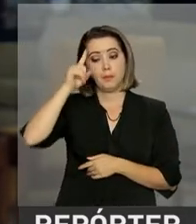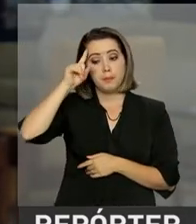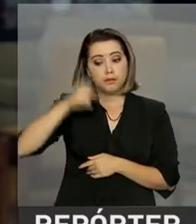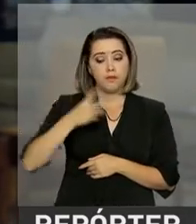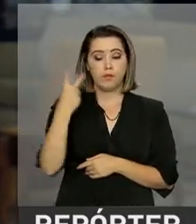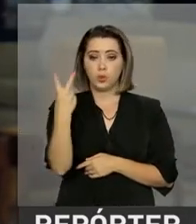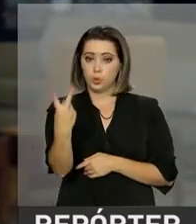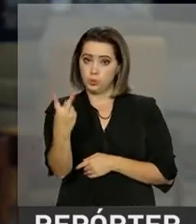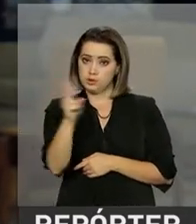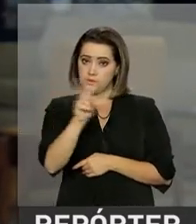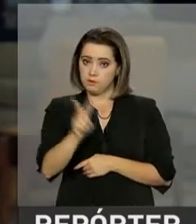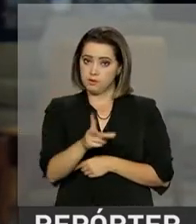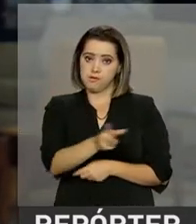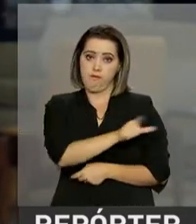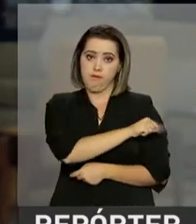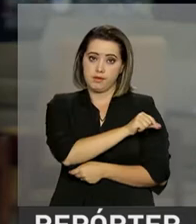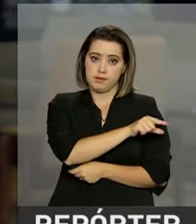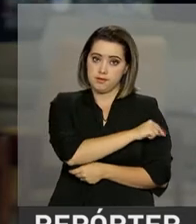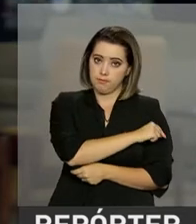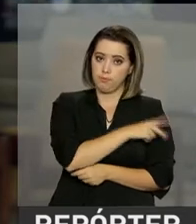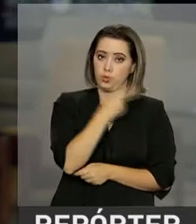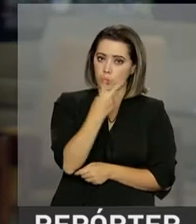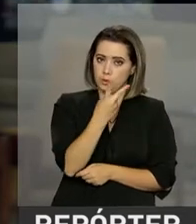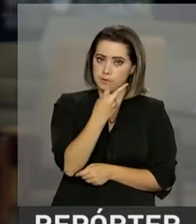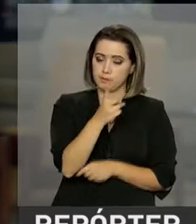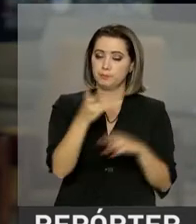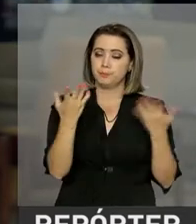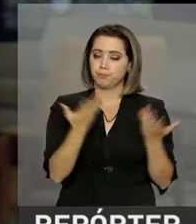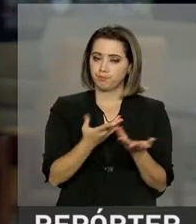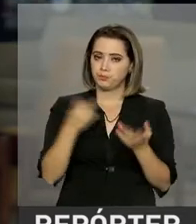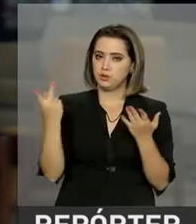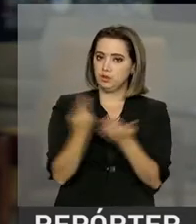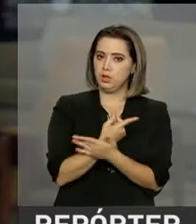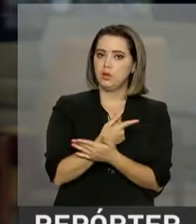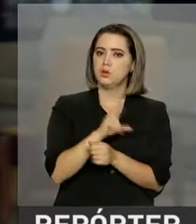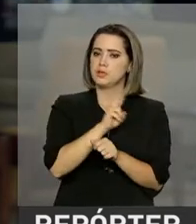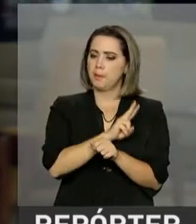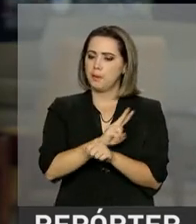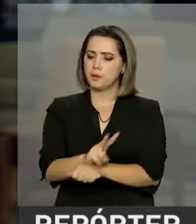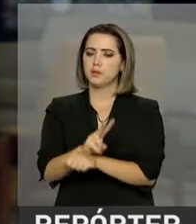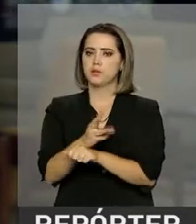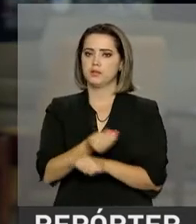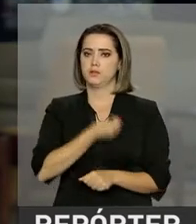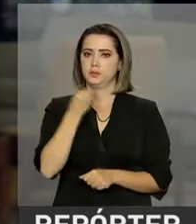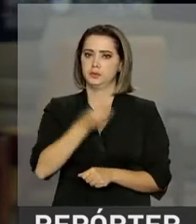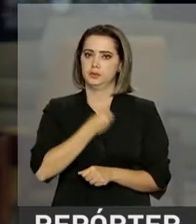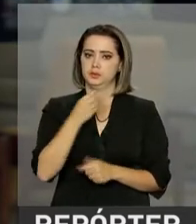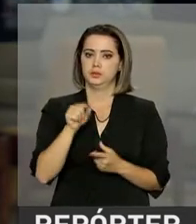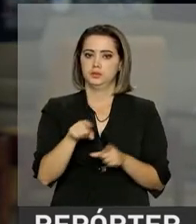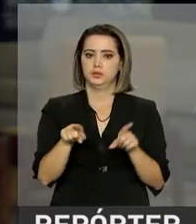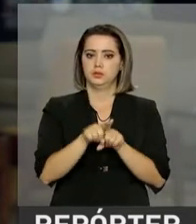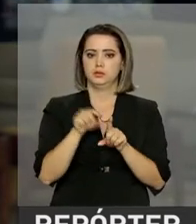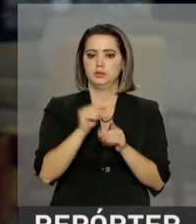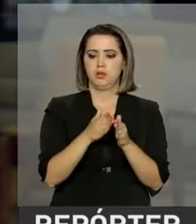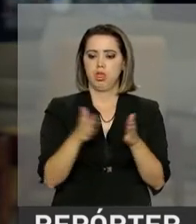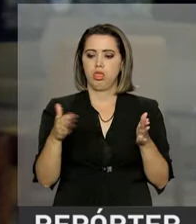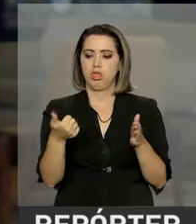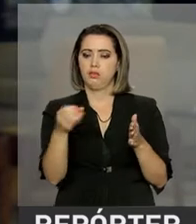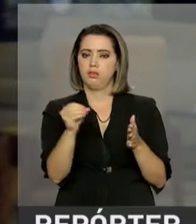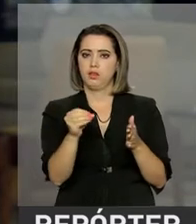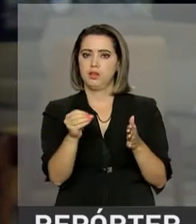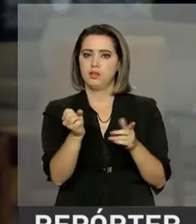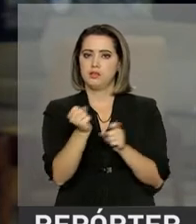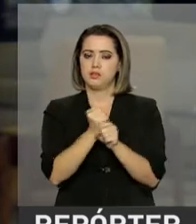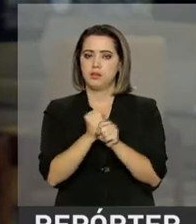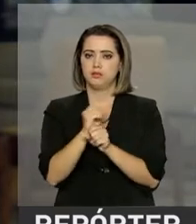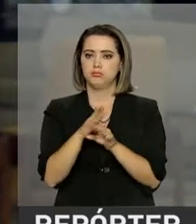doses da vacina contra a febre amarela para ocorrer a imunização com intervalo de dez anos entre